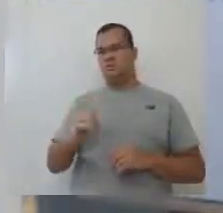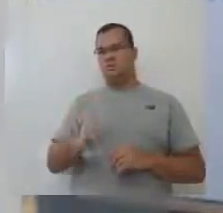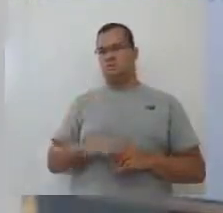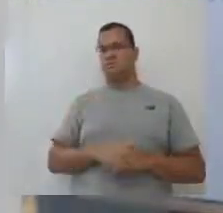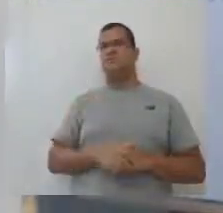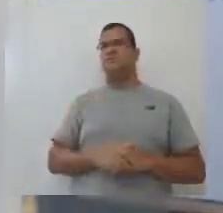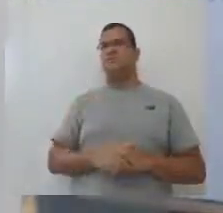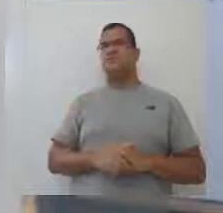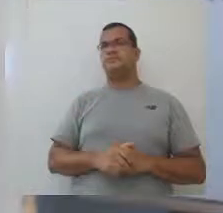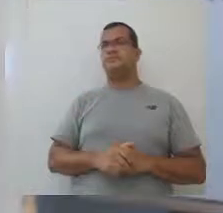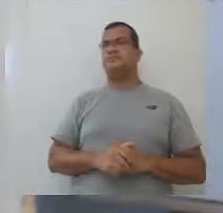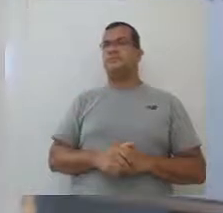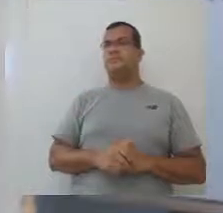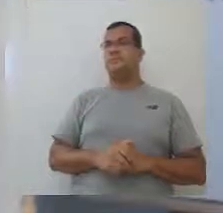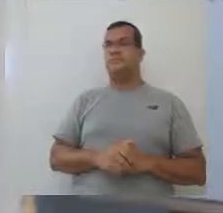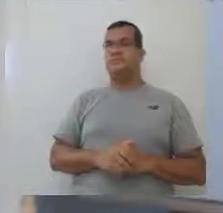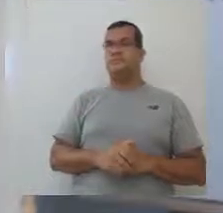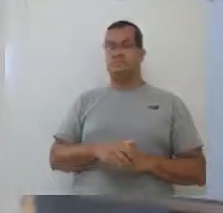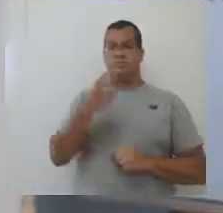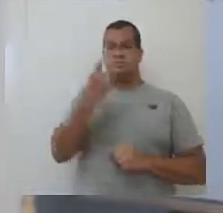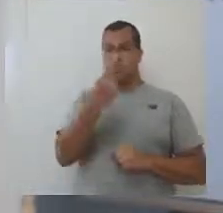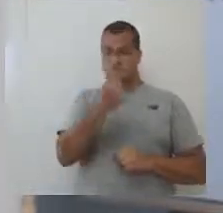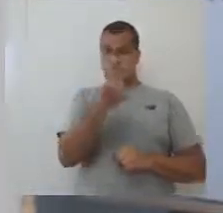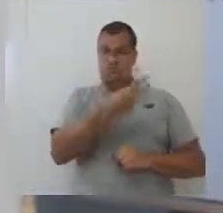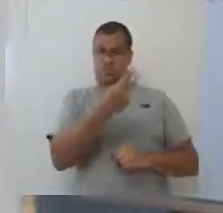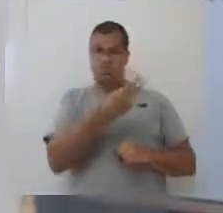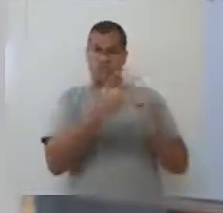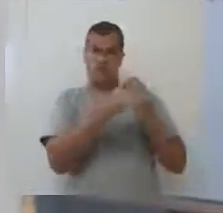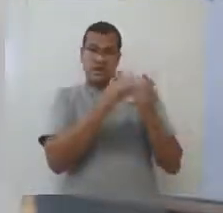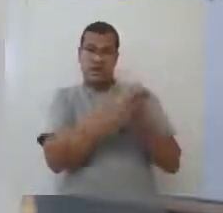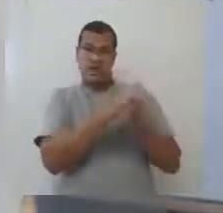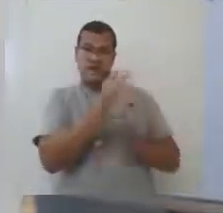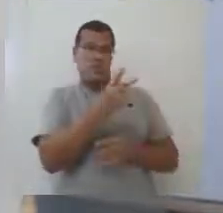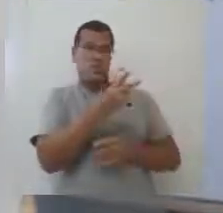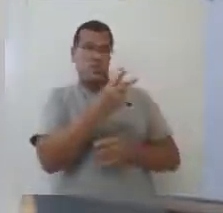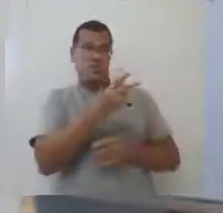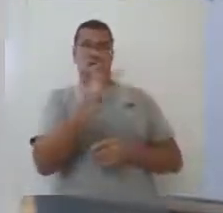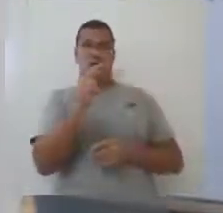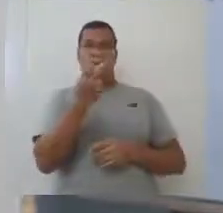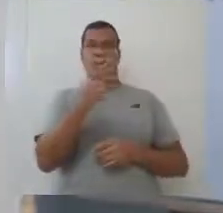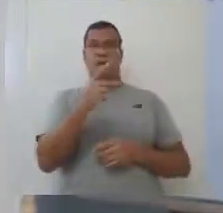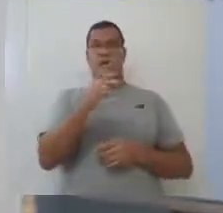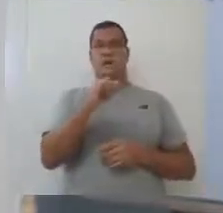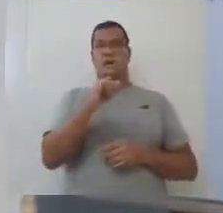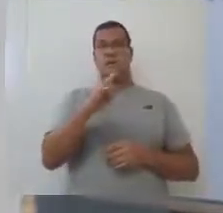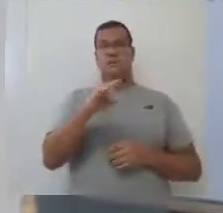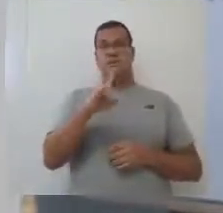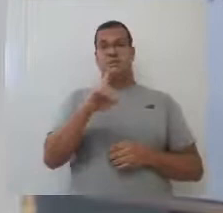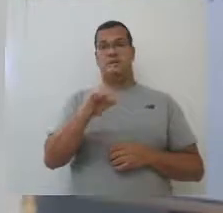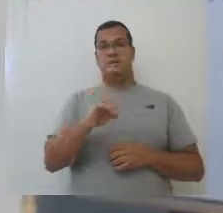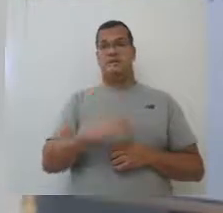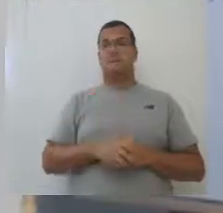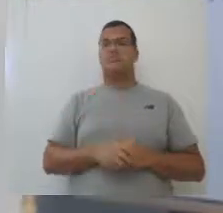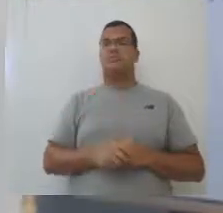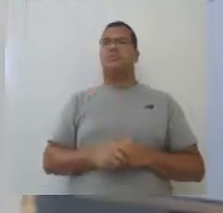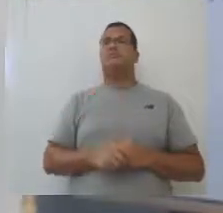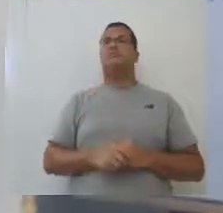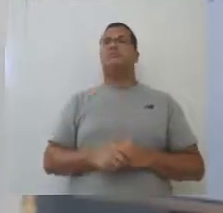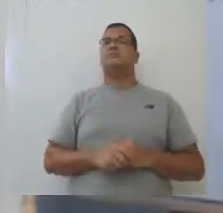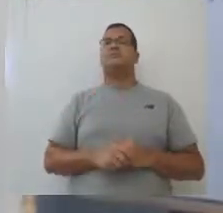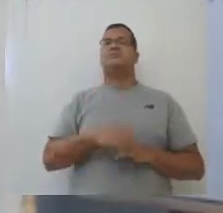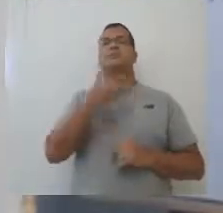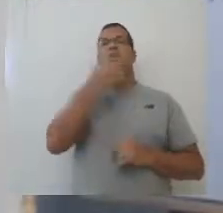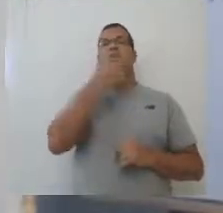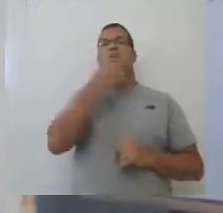acontece. Ele disse assim, um casal híbrido. Não sou eu que estou inventando. Então assim, ó, olha pra mim. O pai